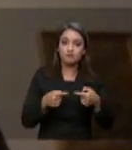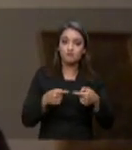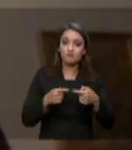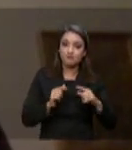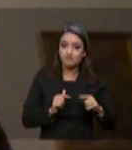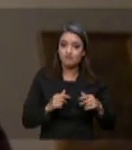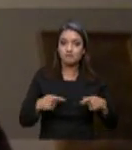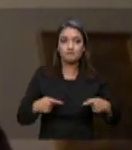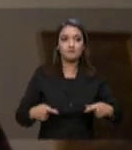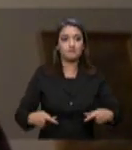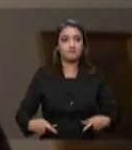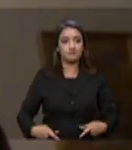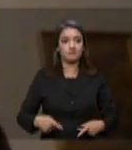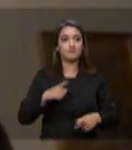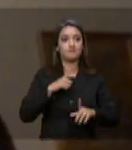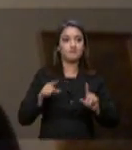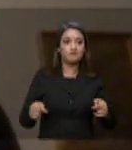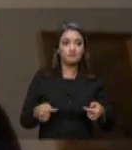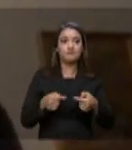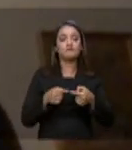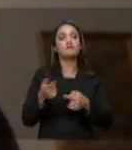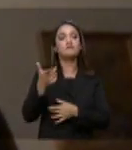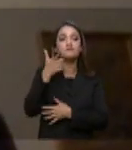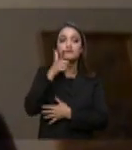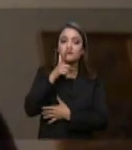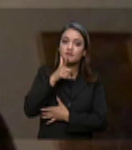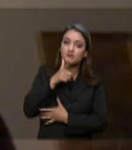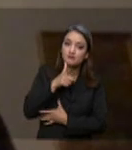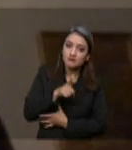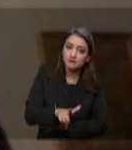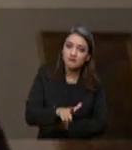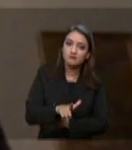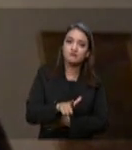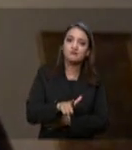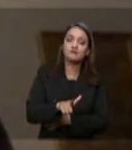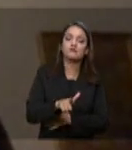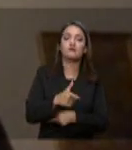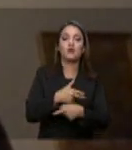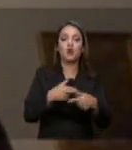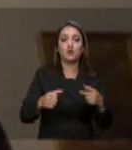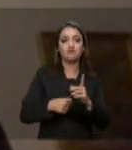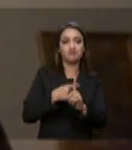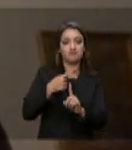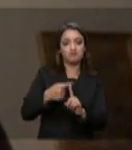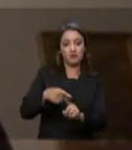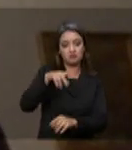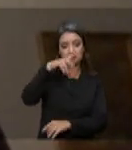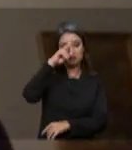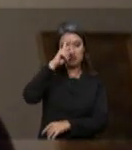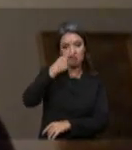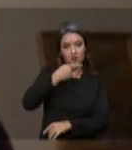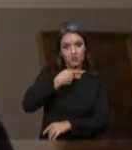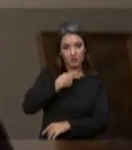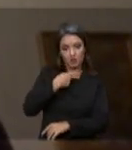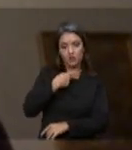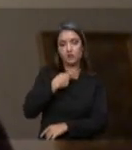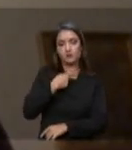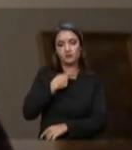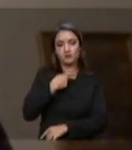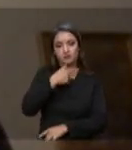condutas relacionadas à obtenção de benefício próprio ilícito do